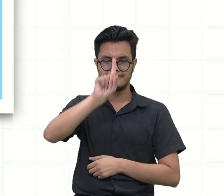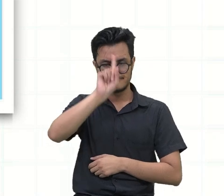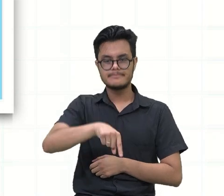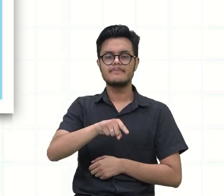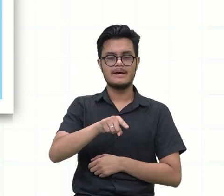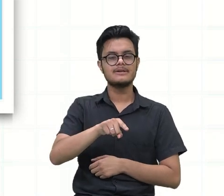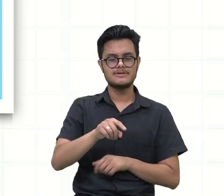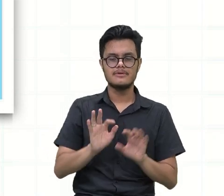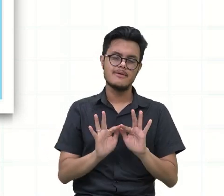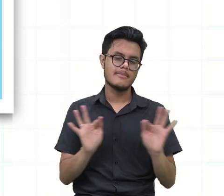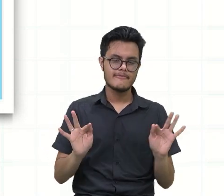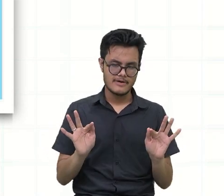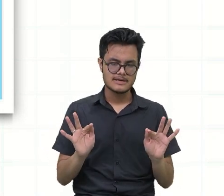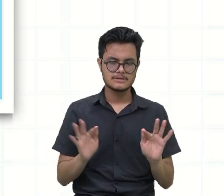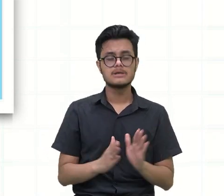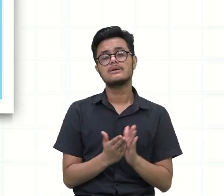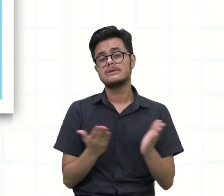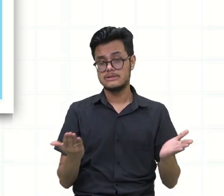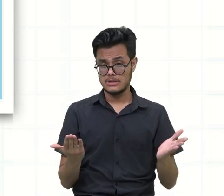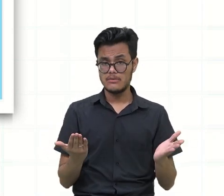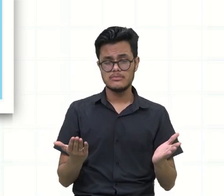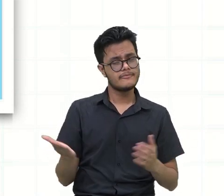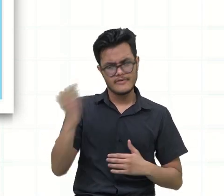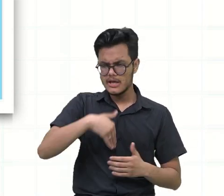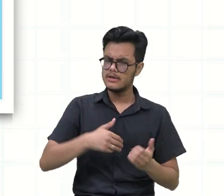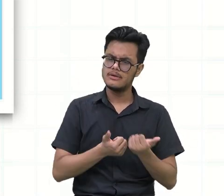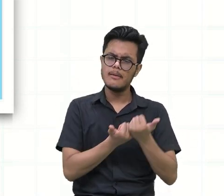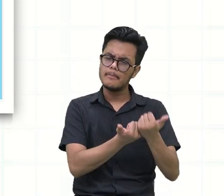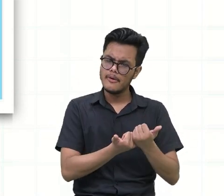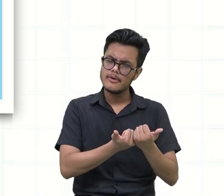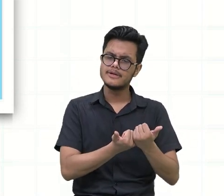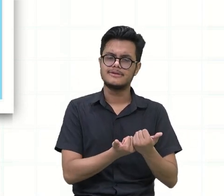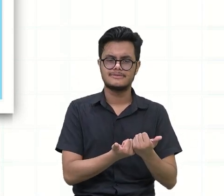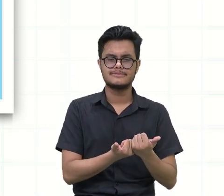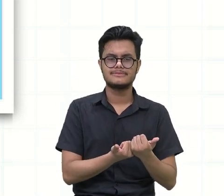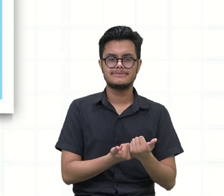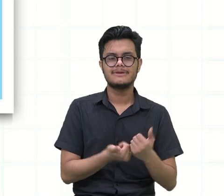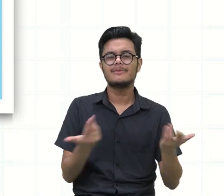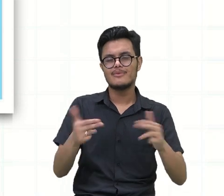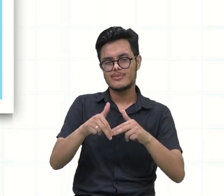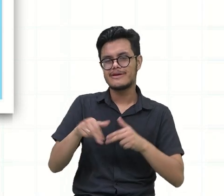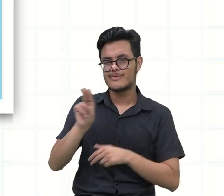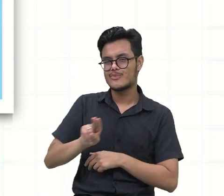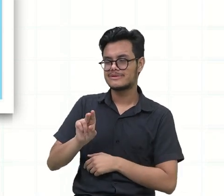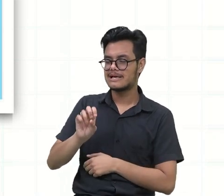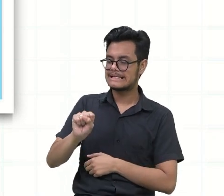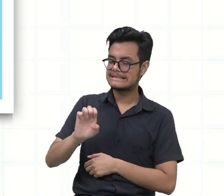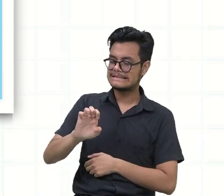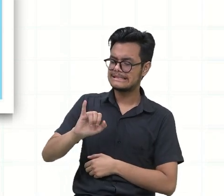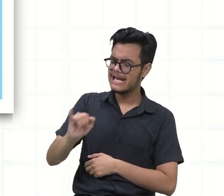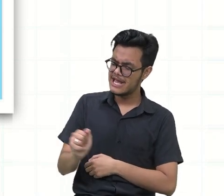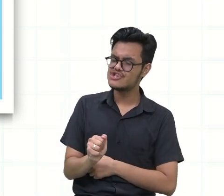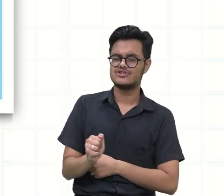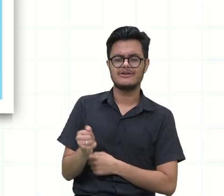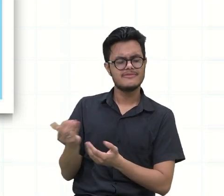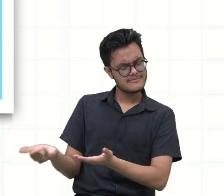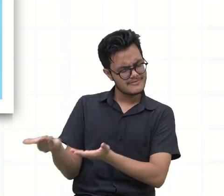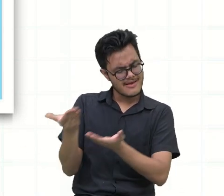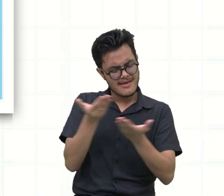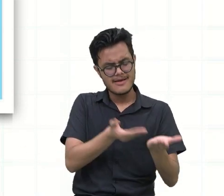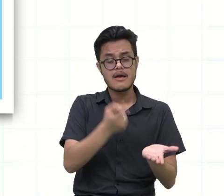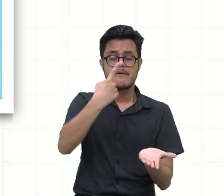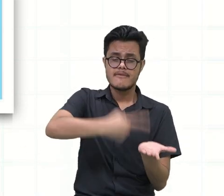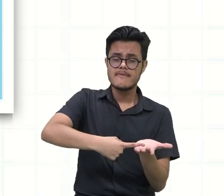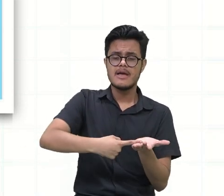seja um amigo. Então, aí está dando o quê? Está convidando, né? Esse seja está sendo uma ideia